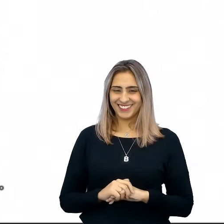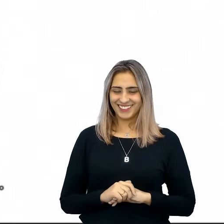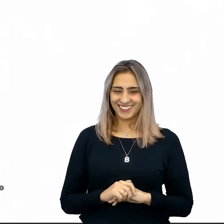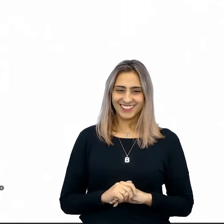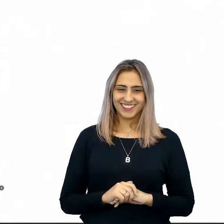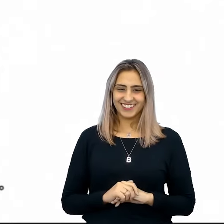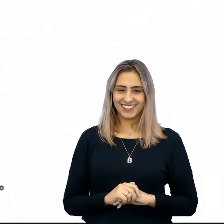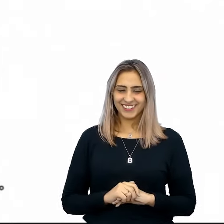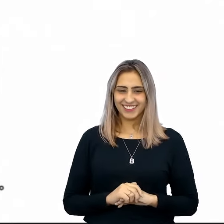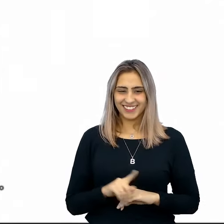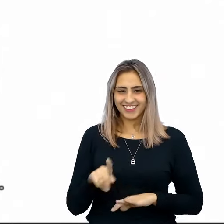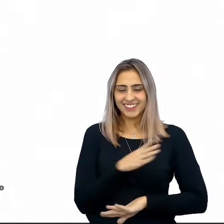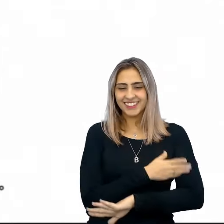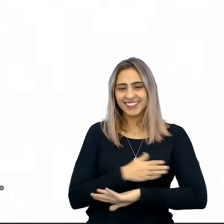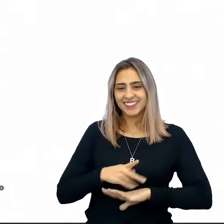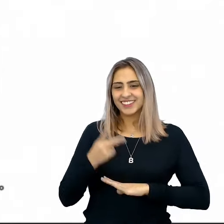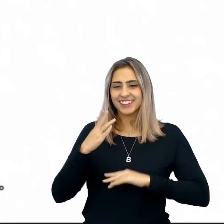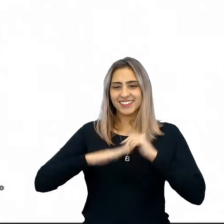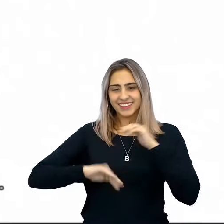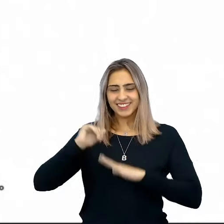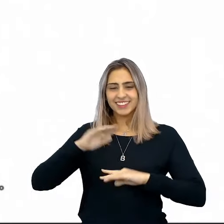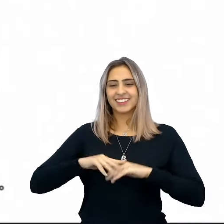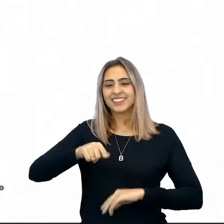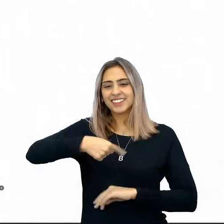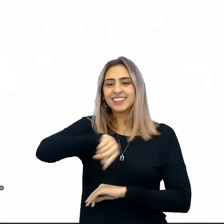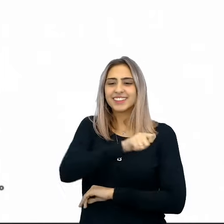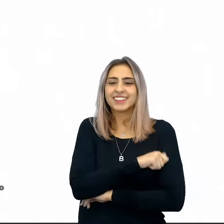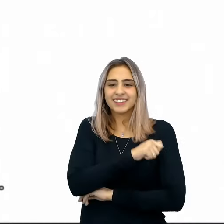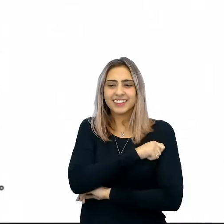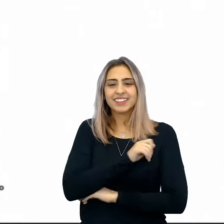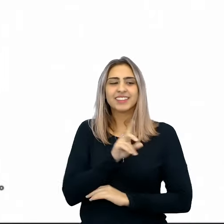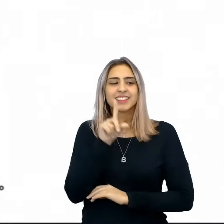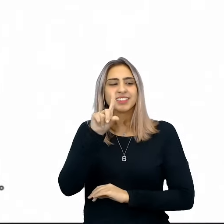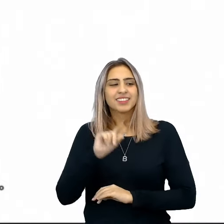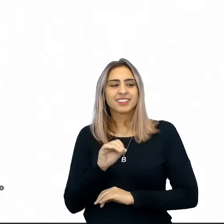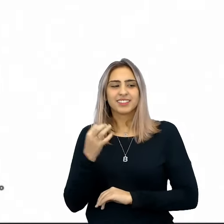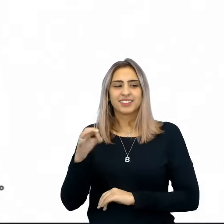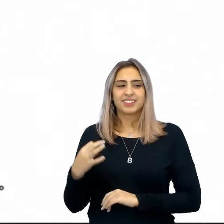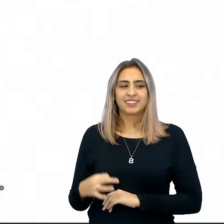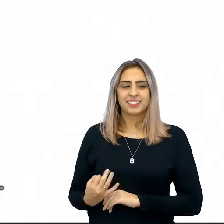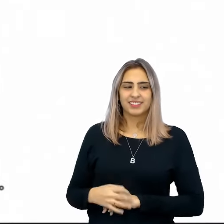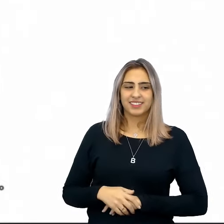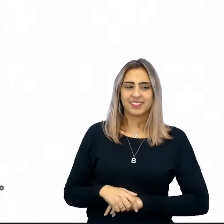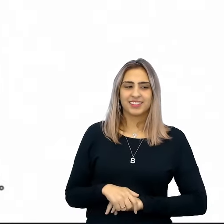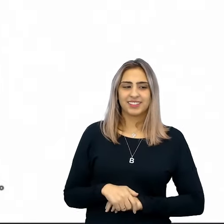aquelas duas lá iniciais, as duas habilidades que os alunos menos acertaram na última P.